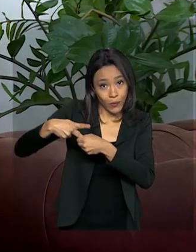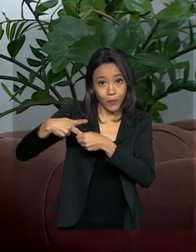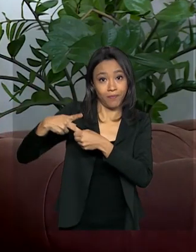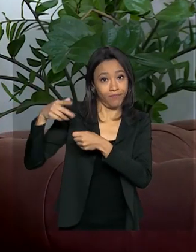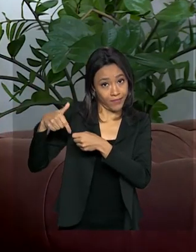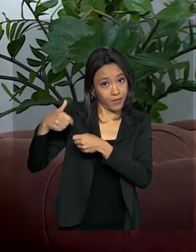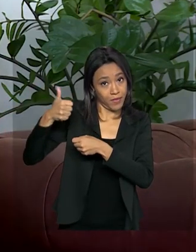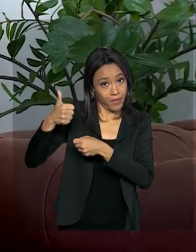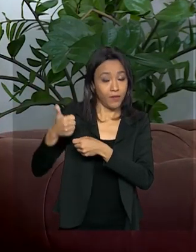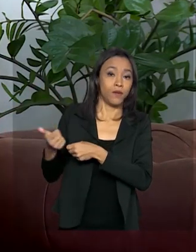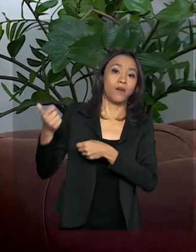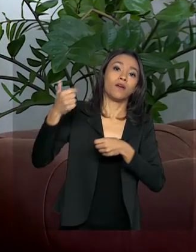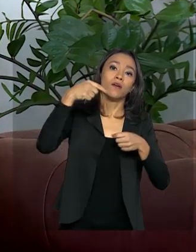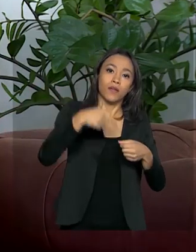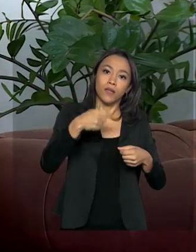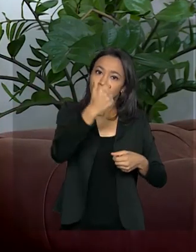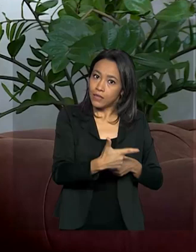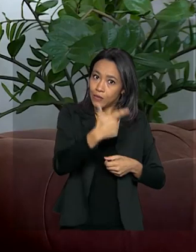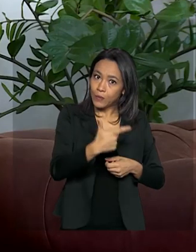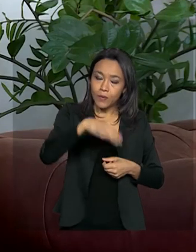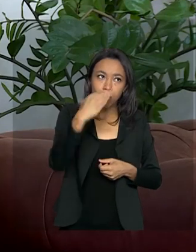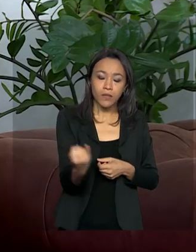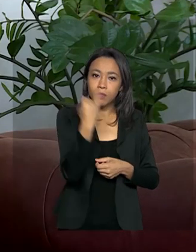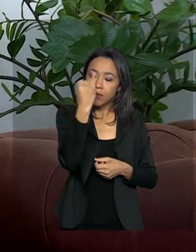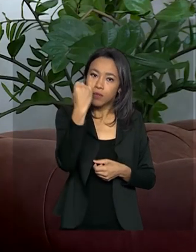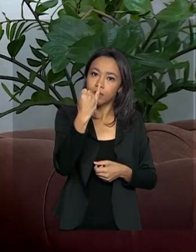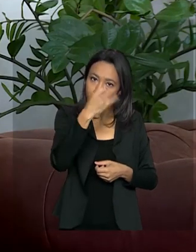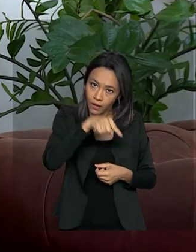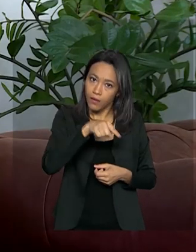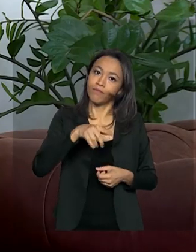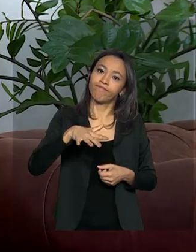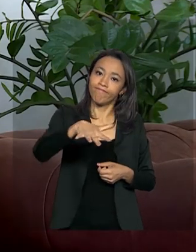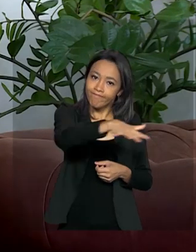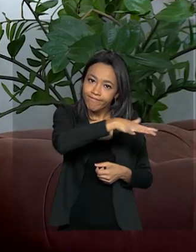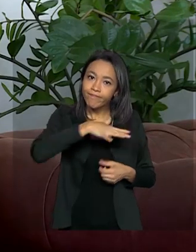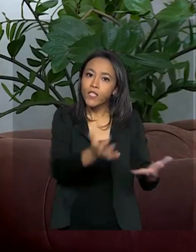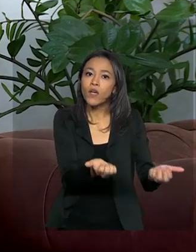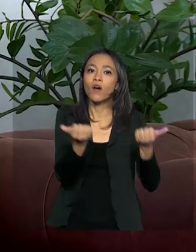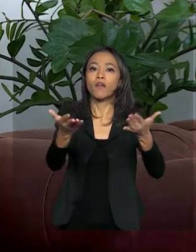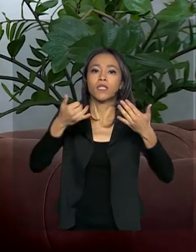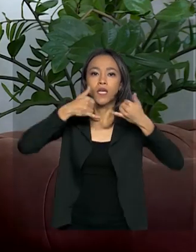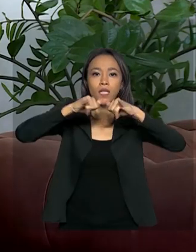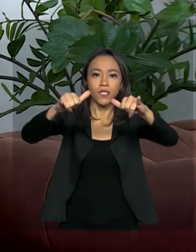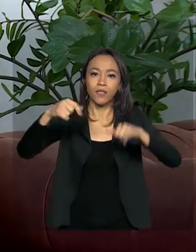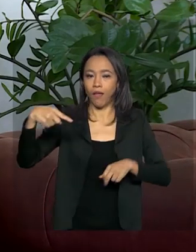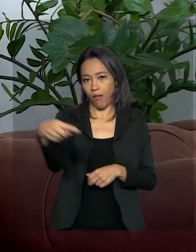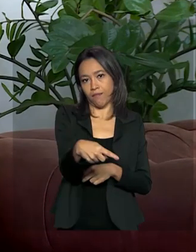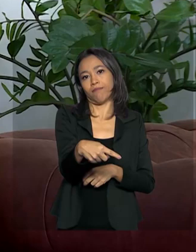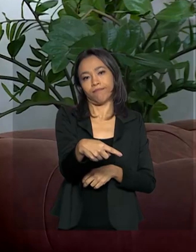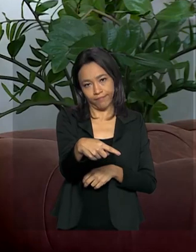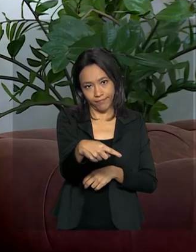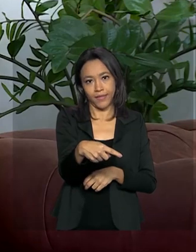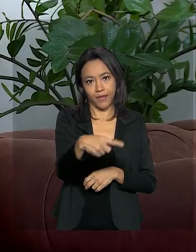do petróleo a matriz energética a segunda mais importante é em fornecimento de energia é